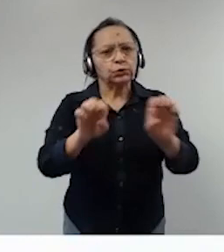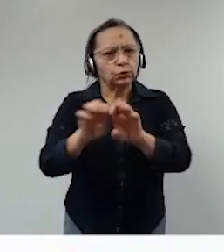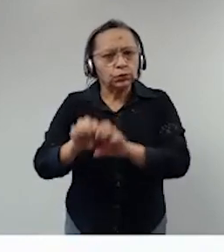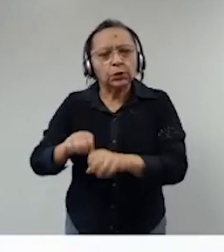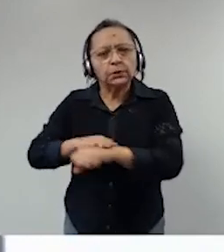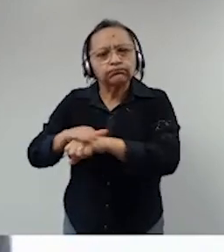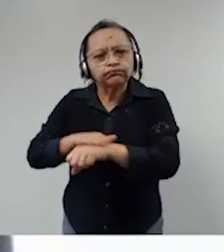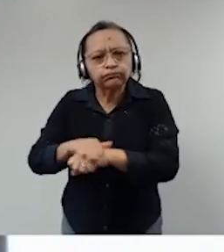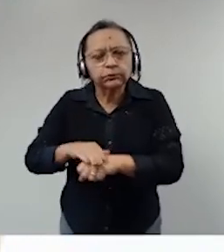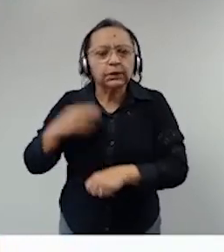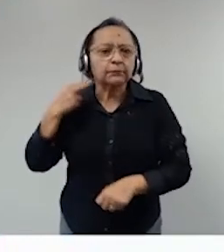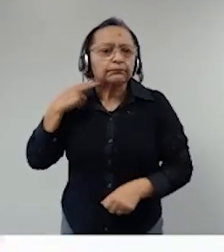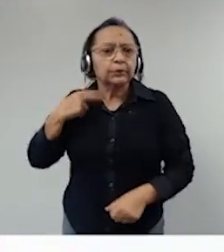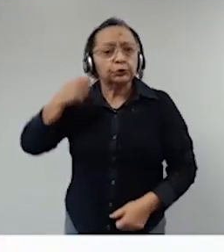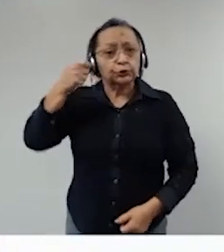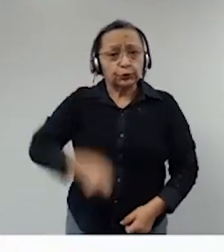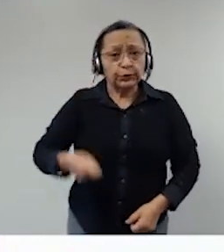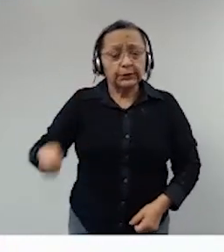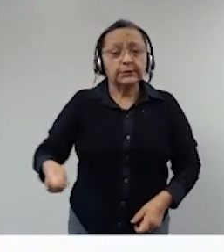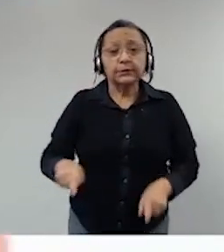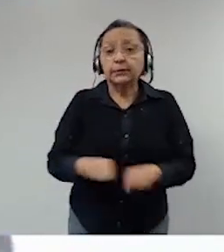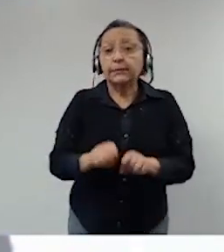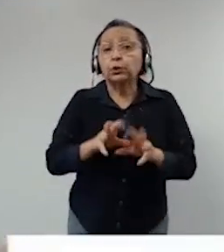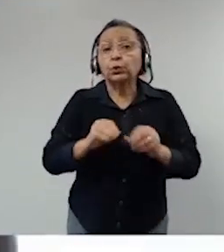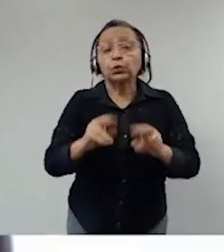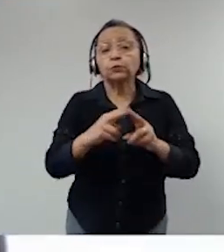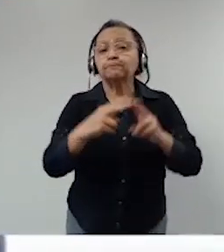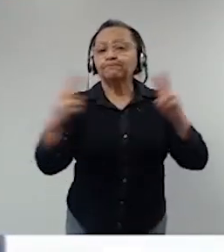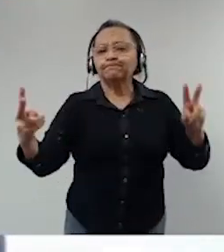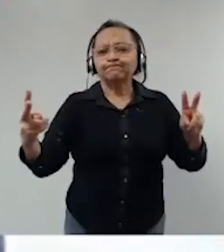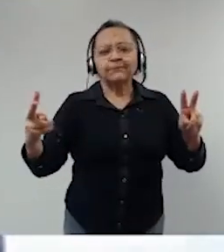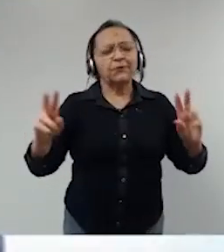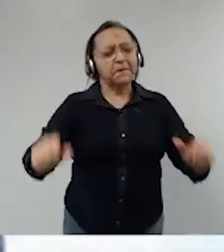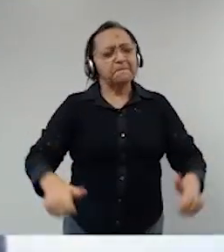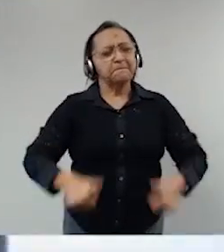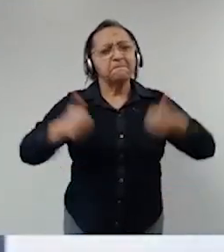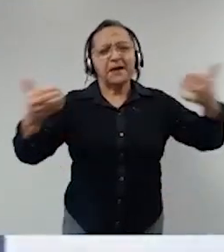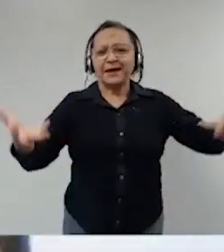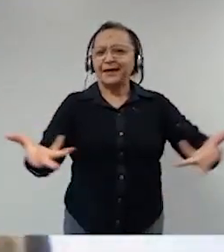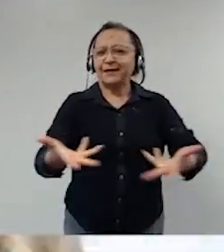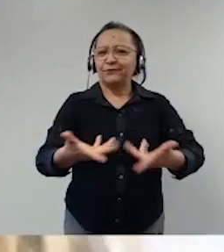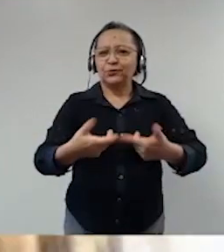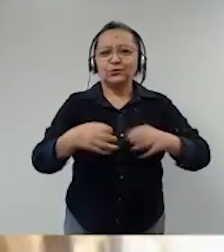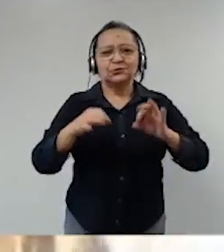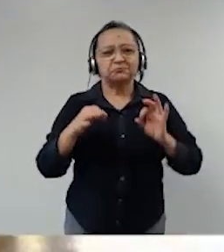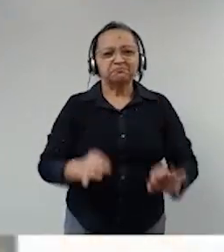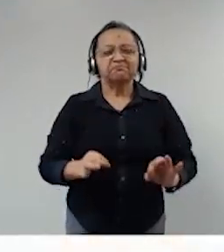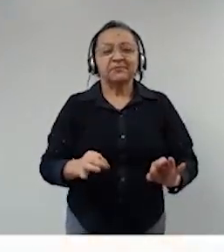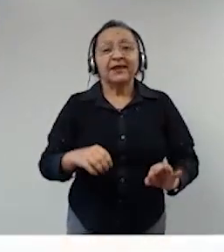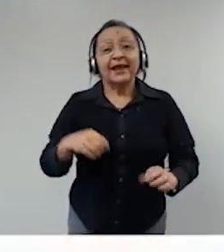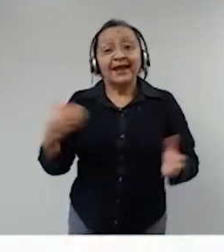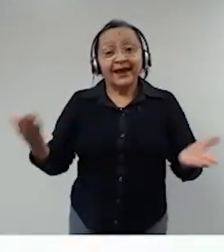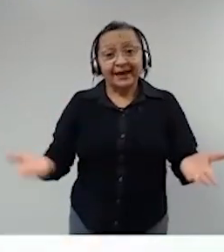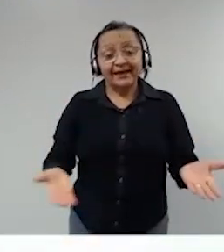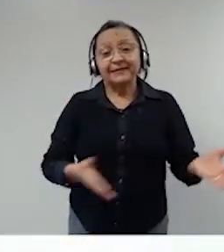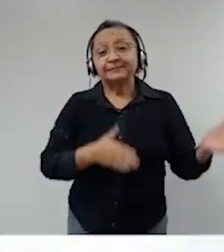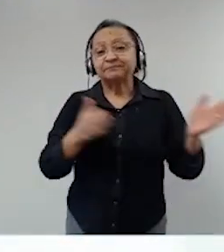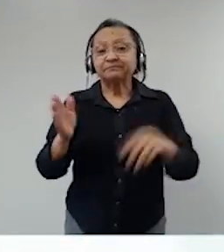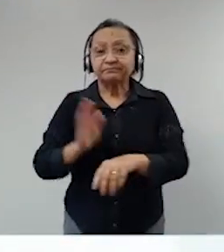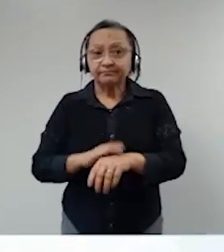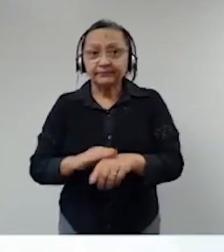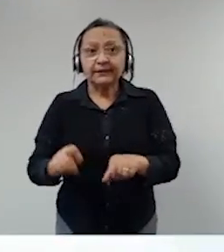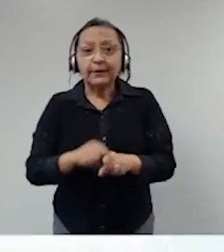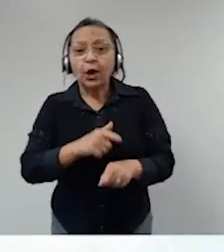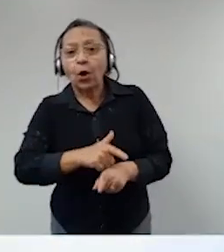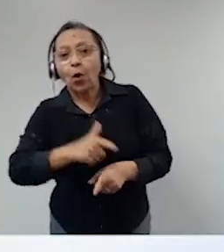juízes via vídeo. E foi super eficiente. E aí, nesse momento, chegamos a uma outra conclusão.